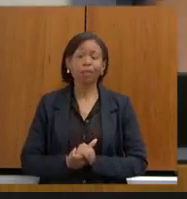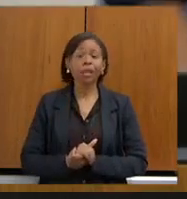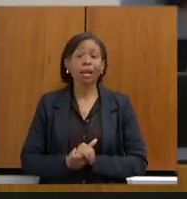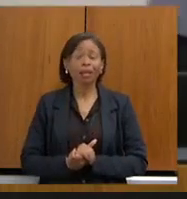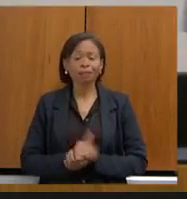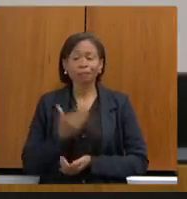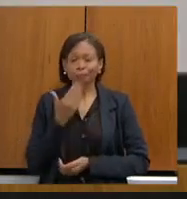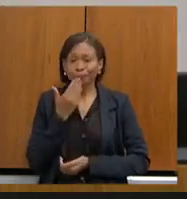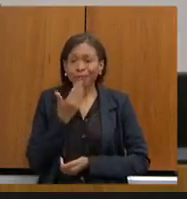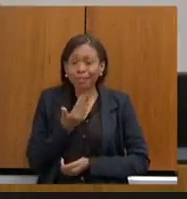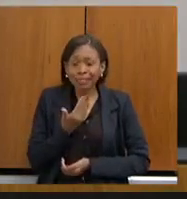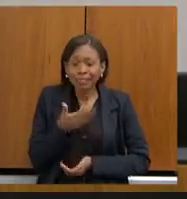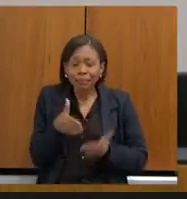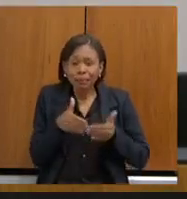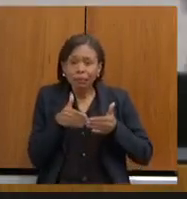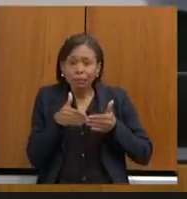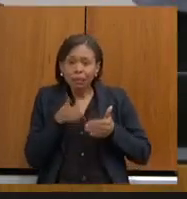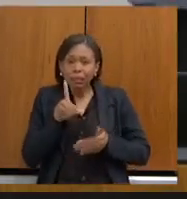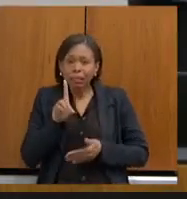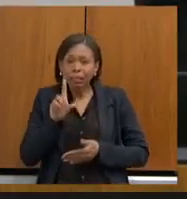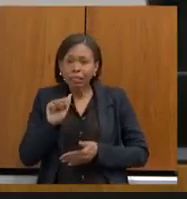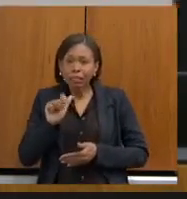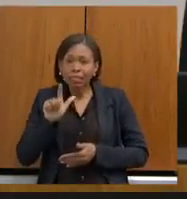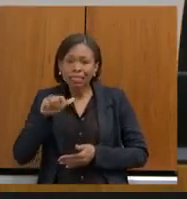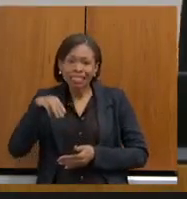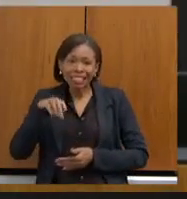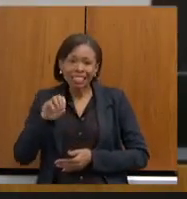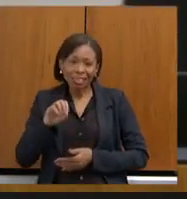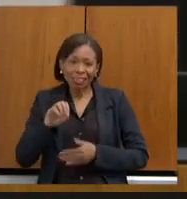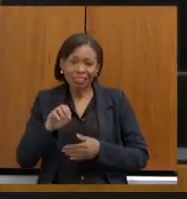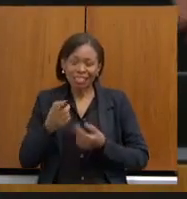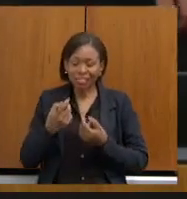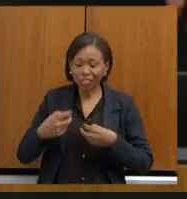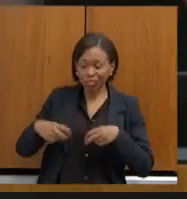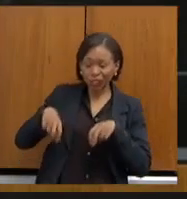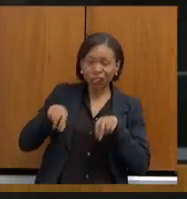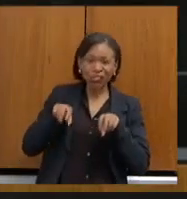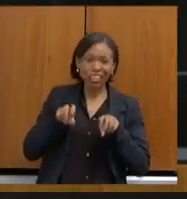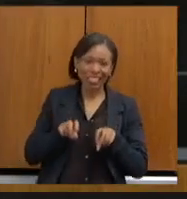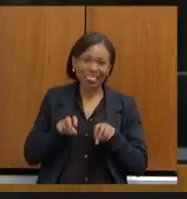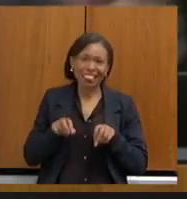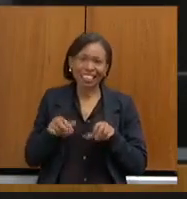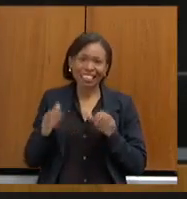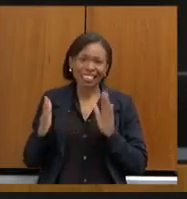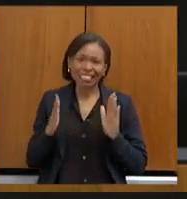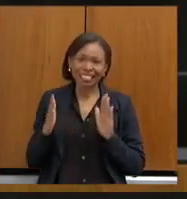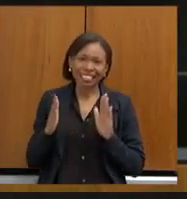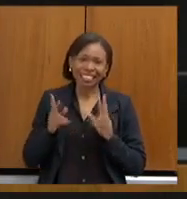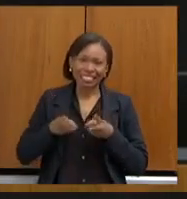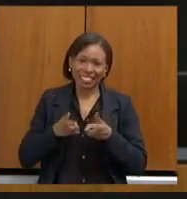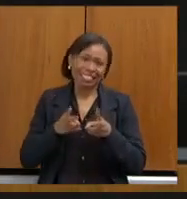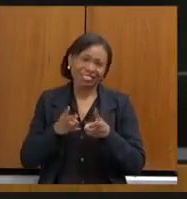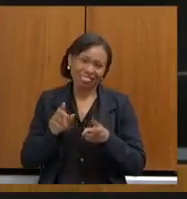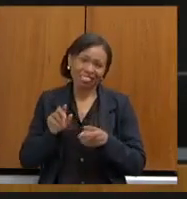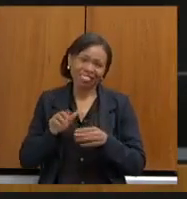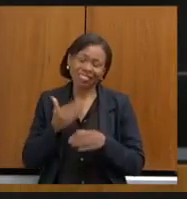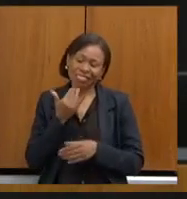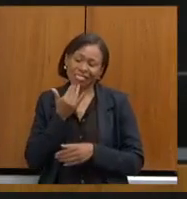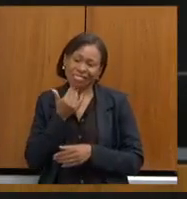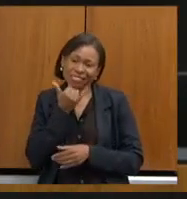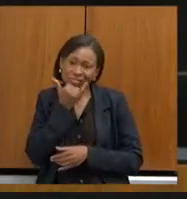o deputado Dalmo eu devo cidadão ou nós chegamos aqui na mesma legislatura ele vai compreender a preferência